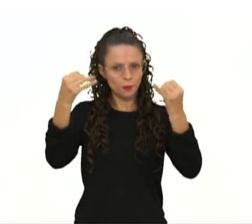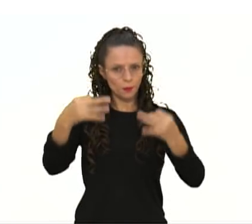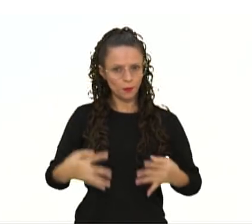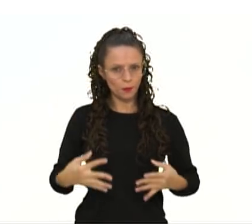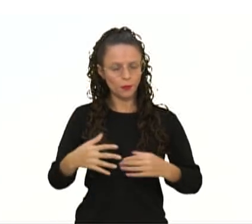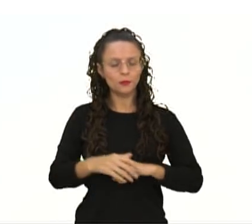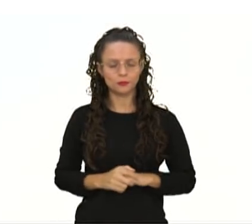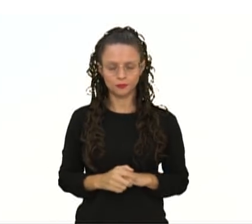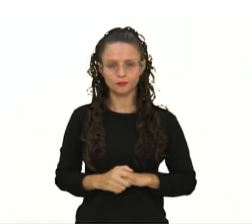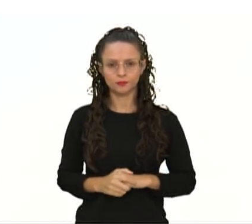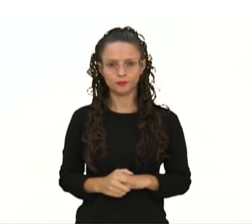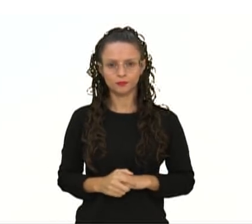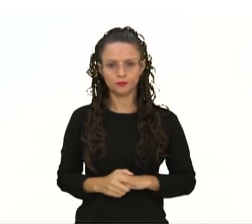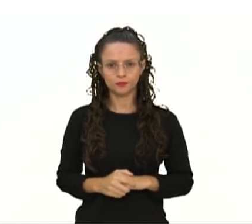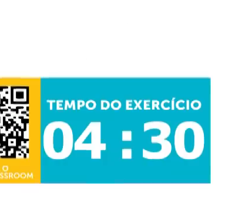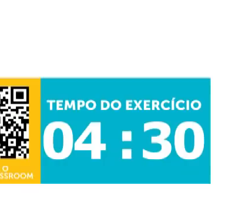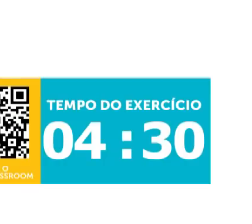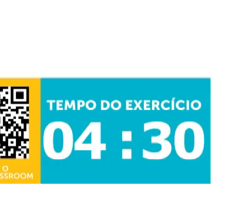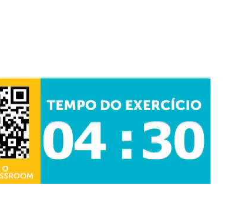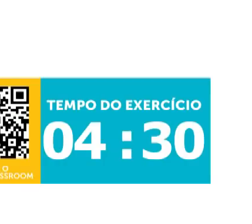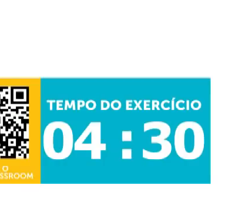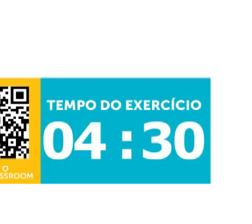poder dar a solução para vocês.